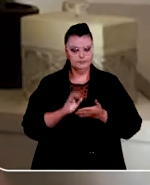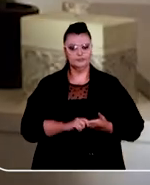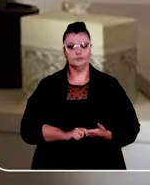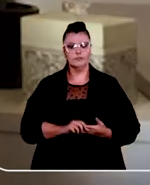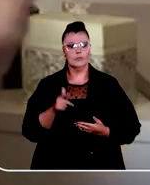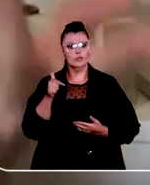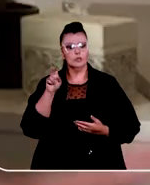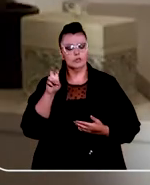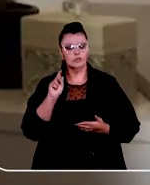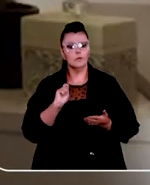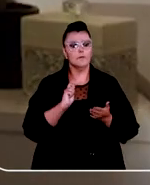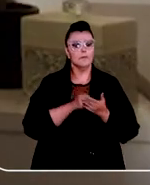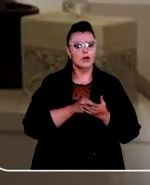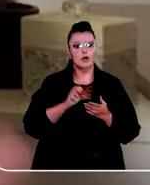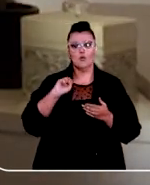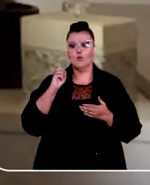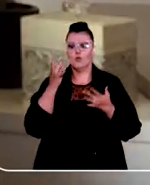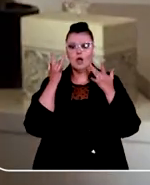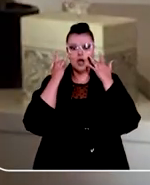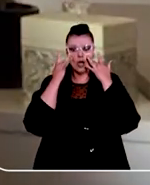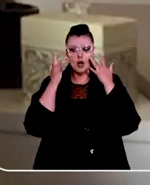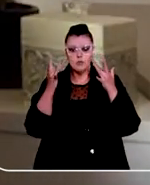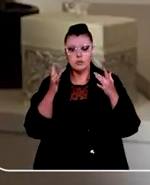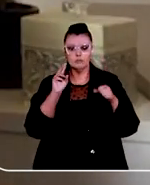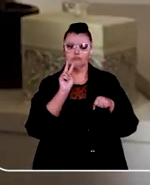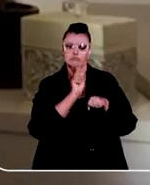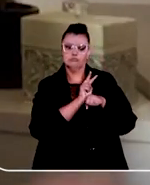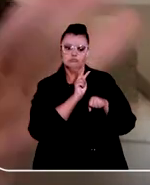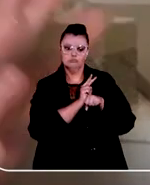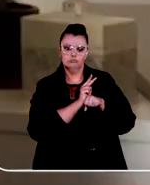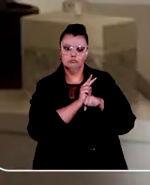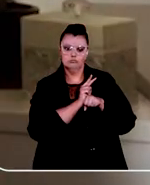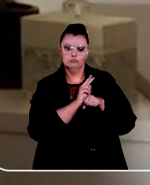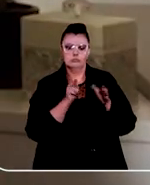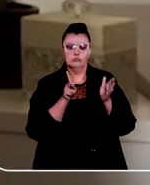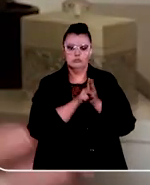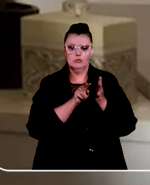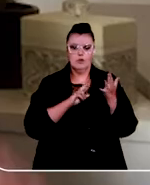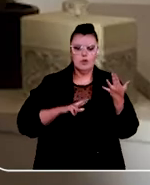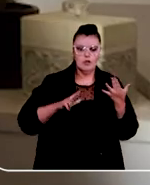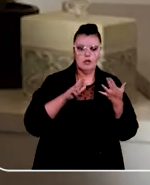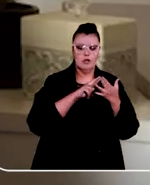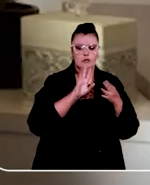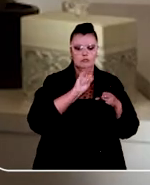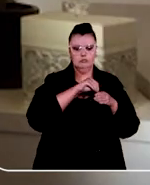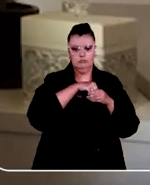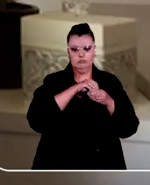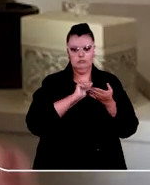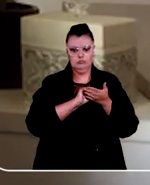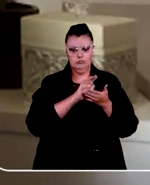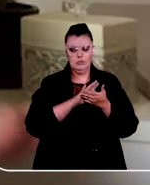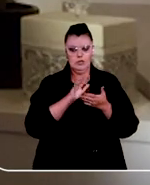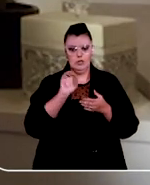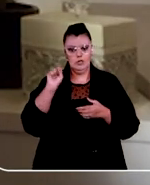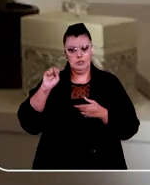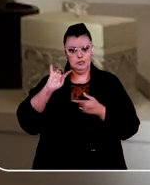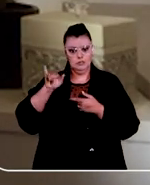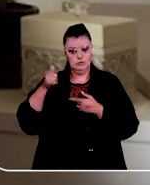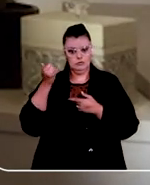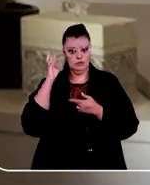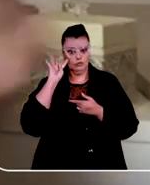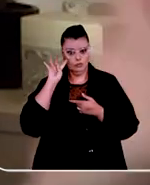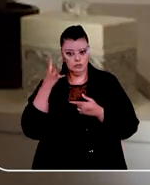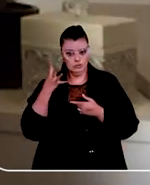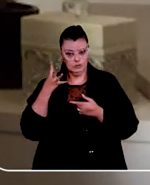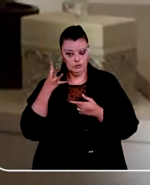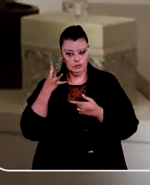juízo pedindo então para que o réu seja chamado a efetuar o pagamento daquela quantia no prazo de 15 dias esse réu nesse prazo de